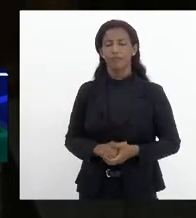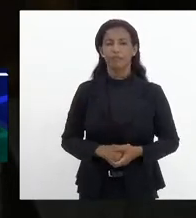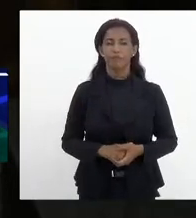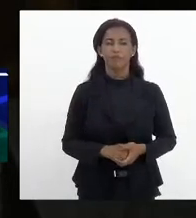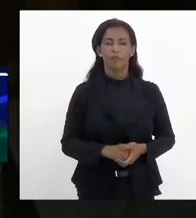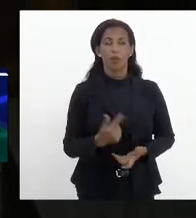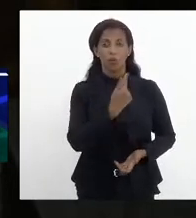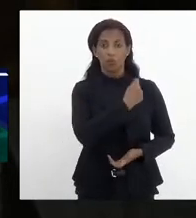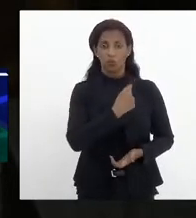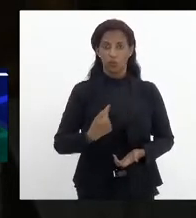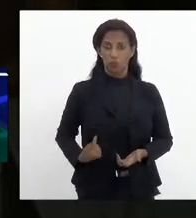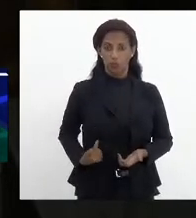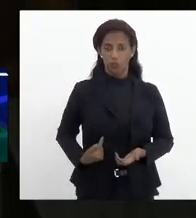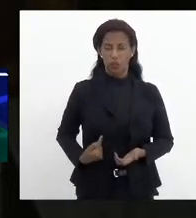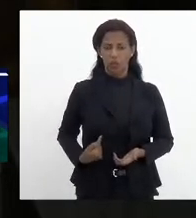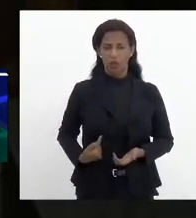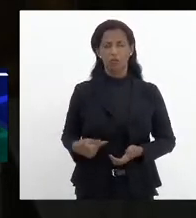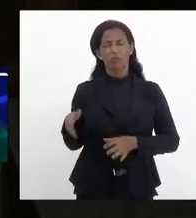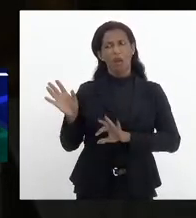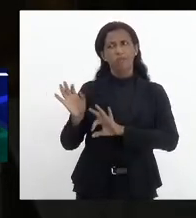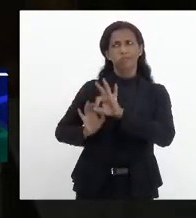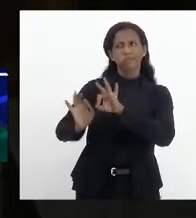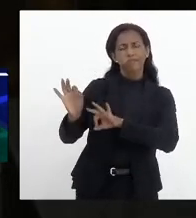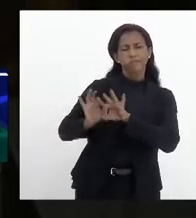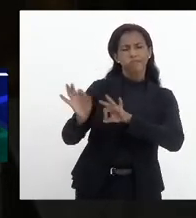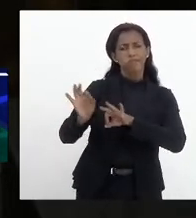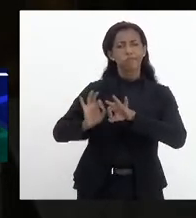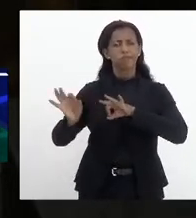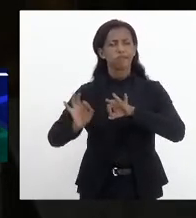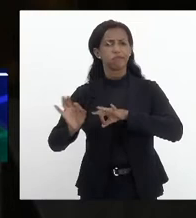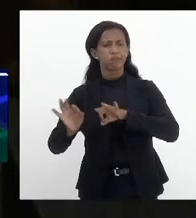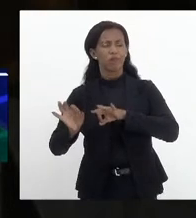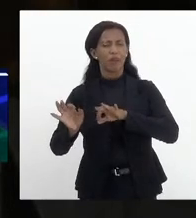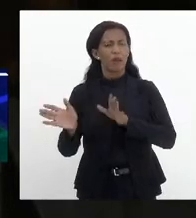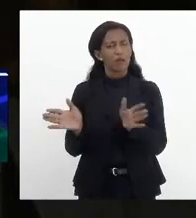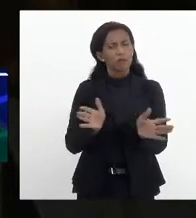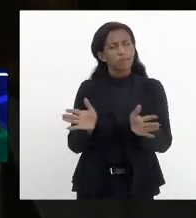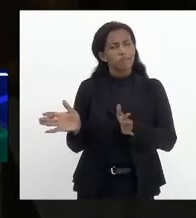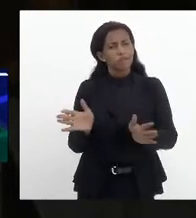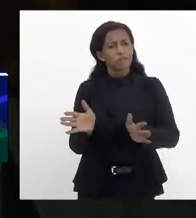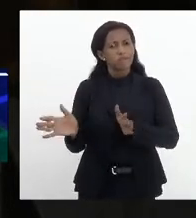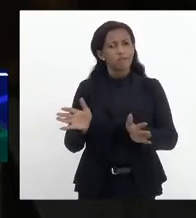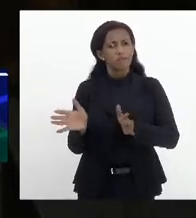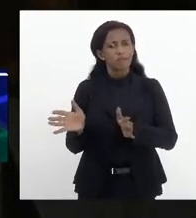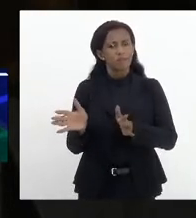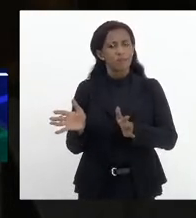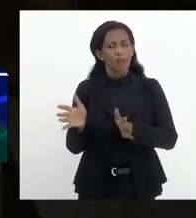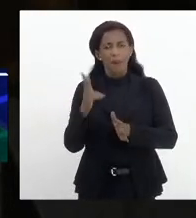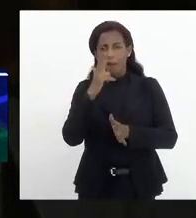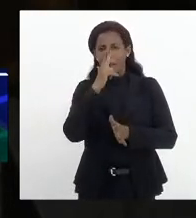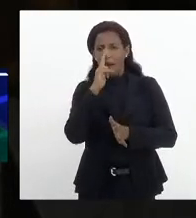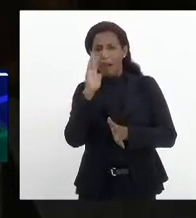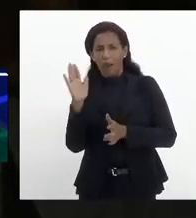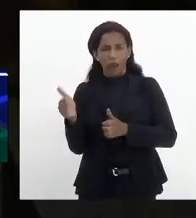os governos vinham fazendo um artifício espúrio.